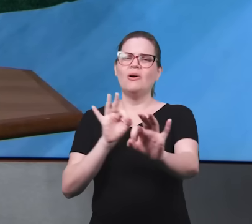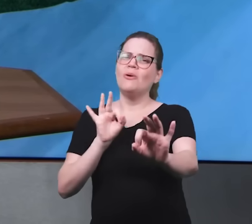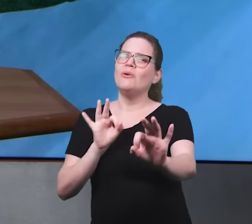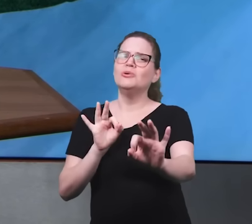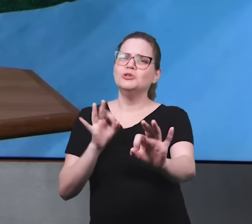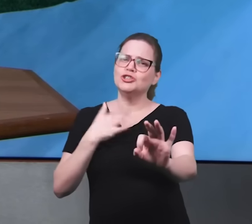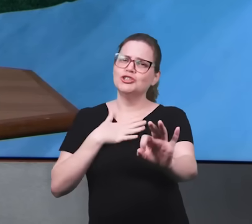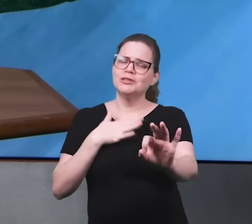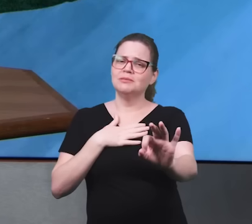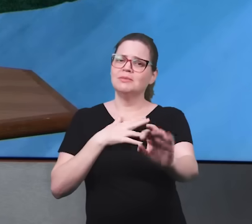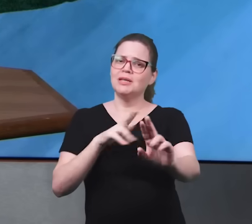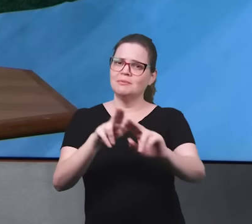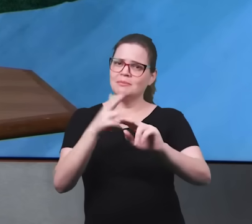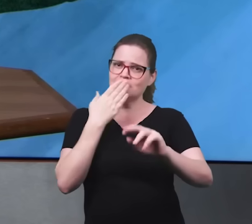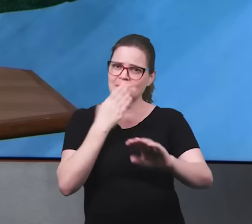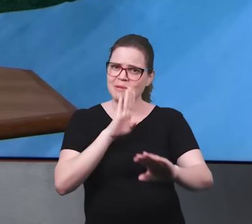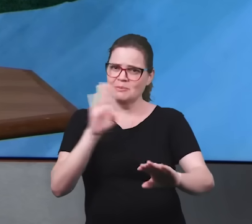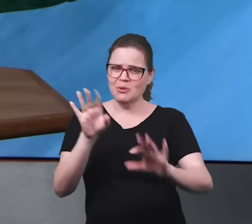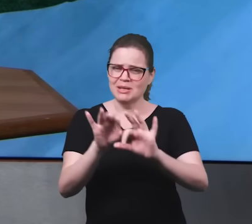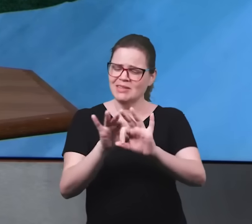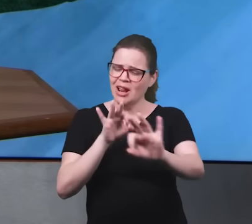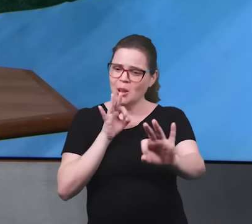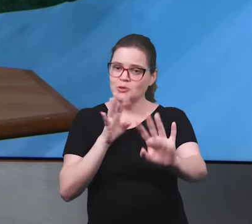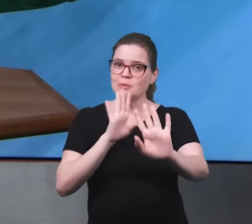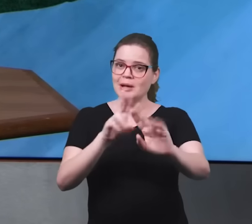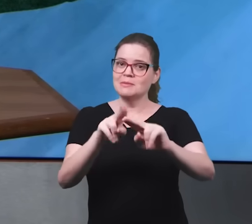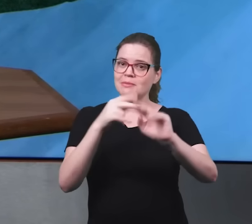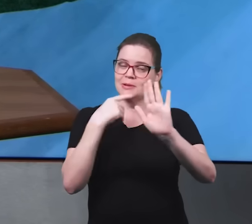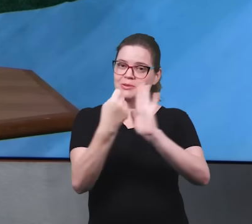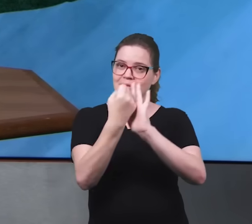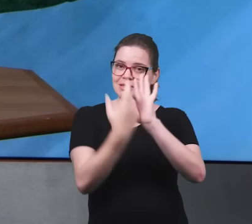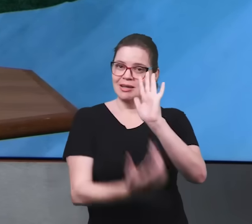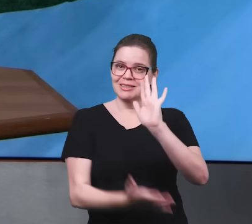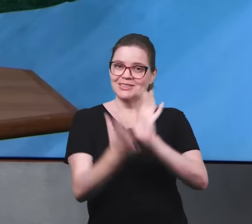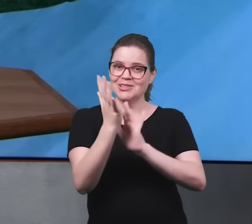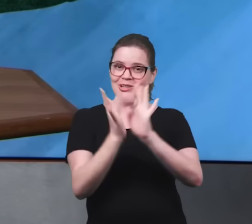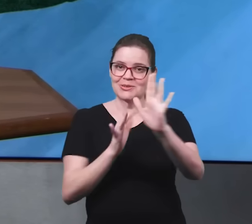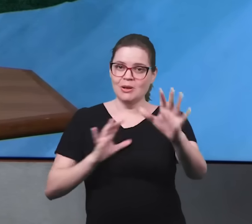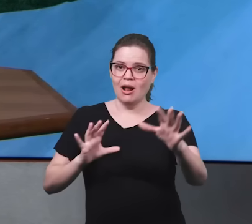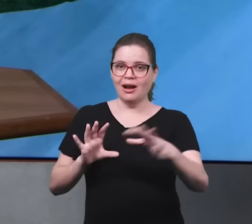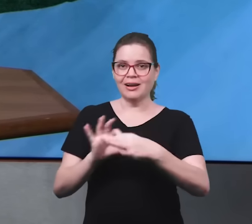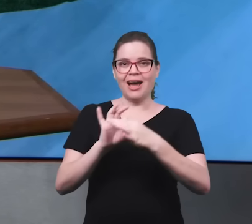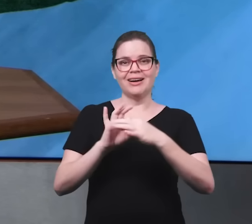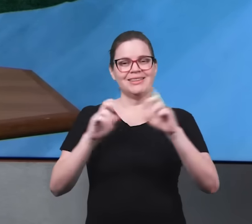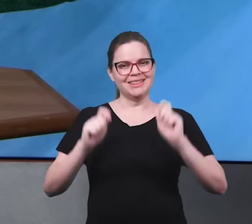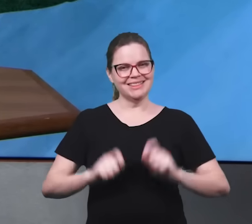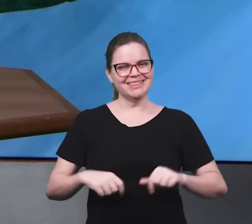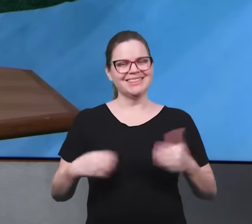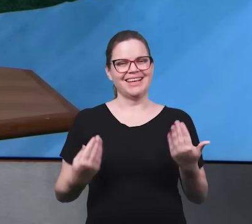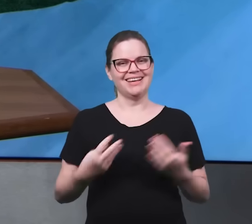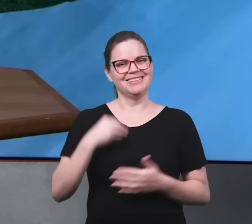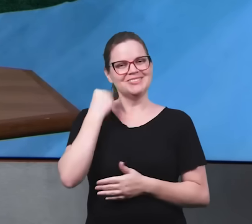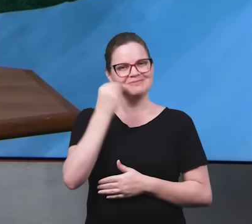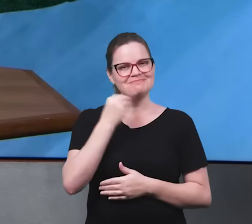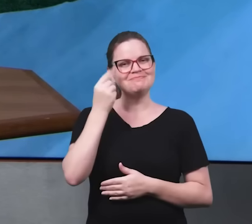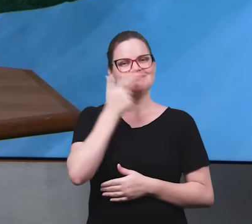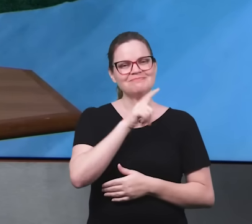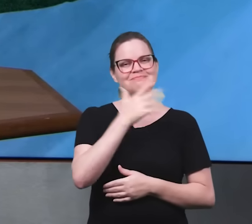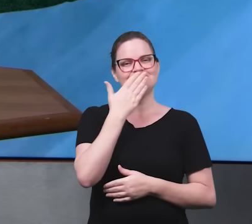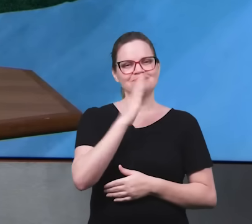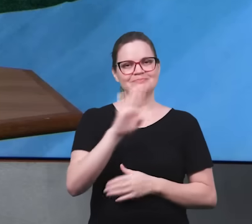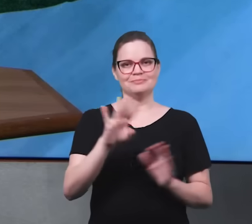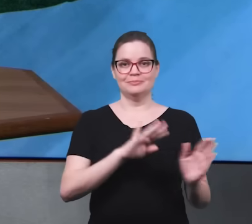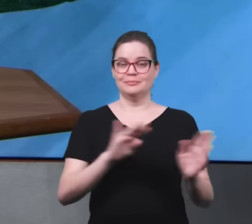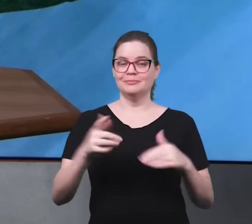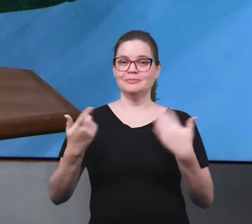pelo sangue chegaste perto. Só uma coisa que se aproxima o homem de Deus